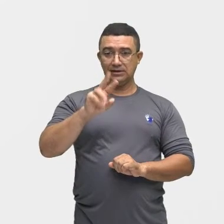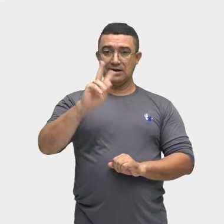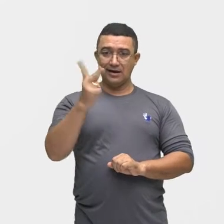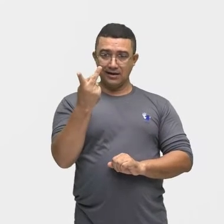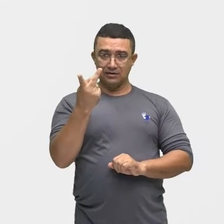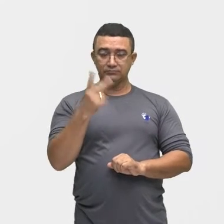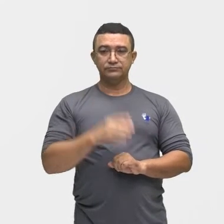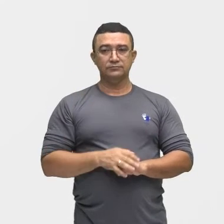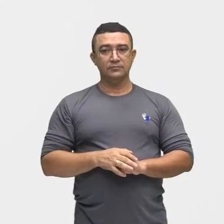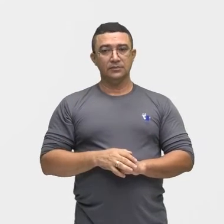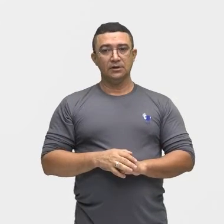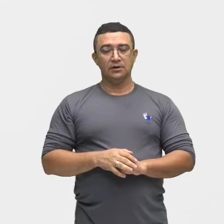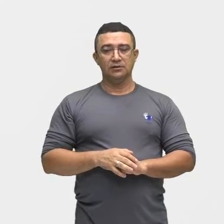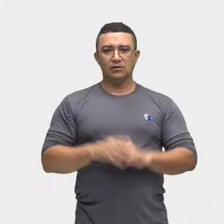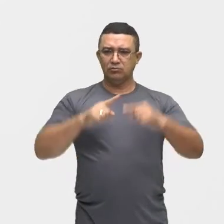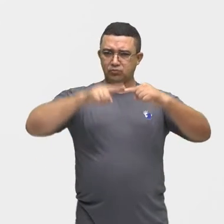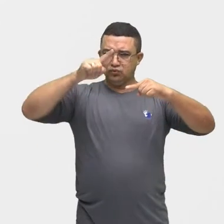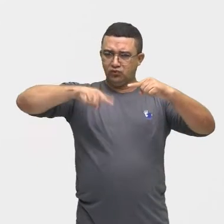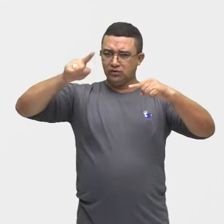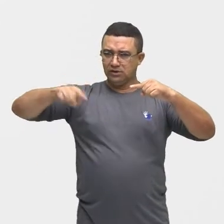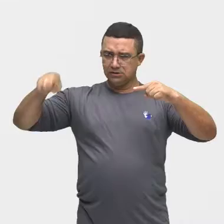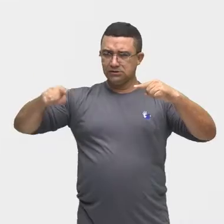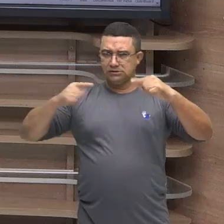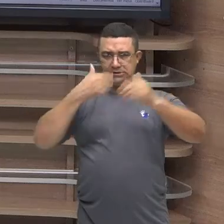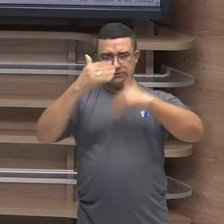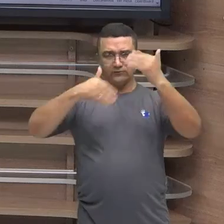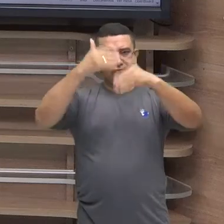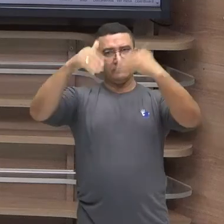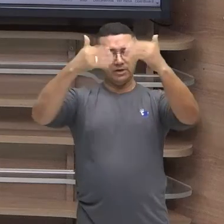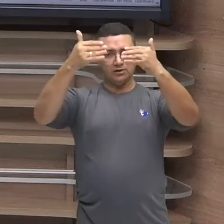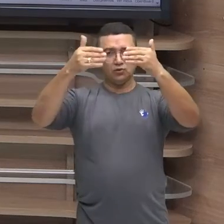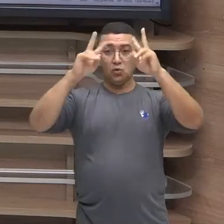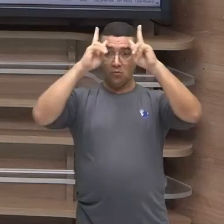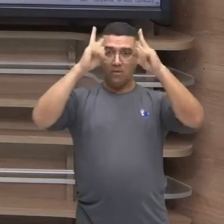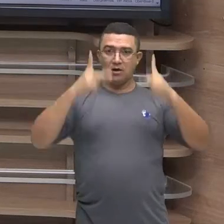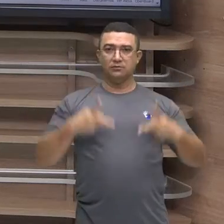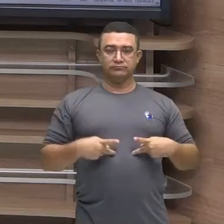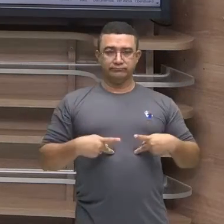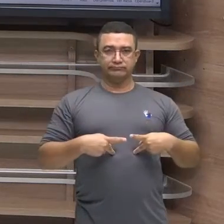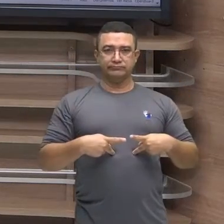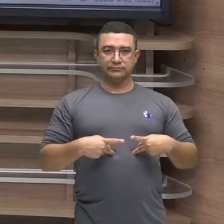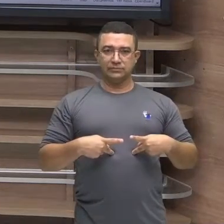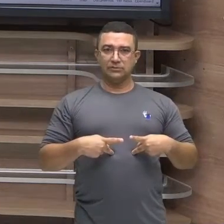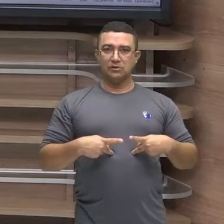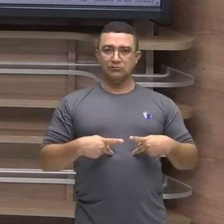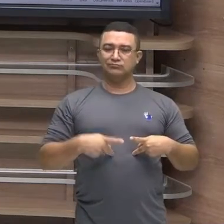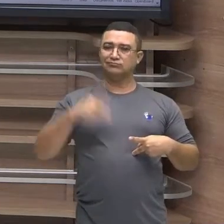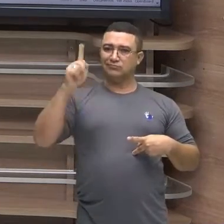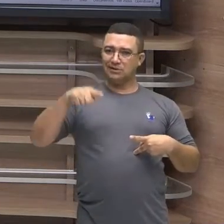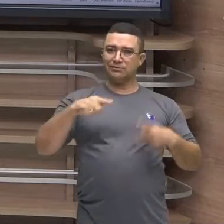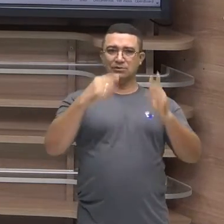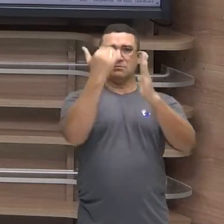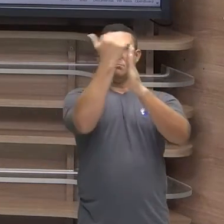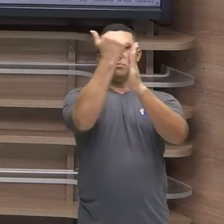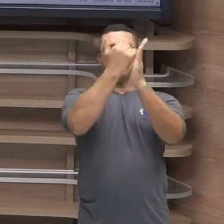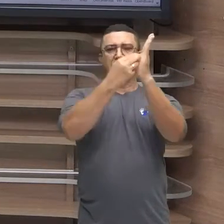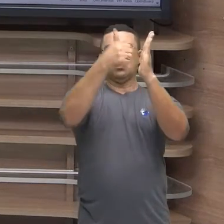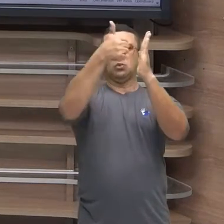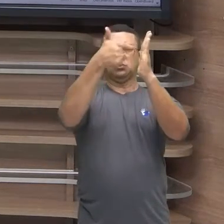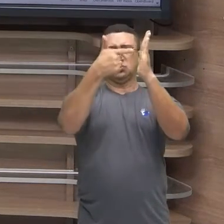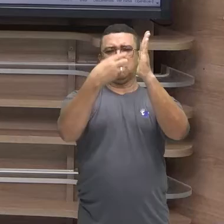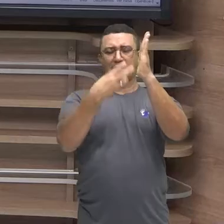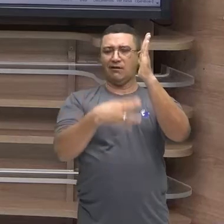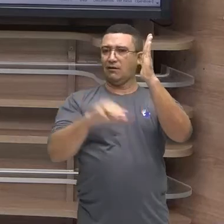vimos que o IDH, a posição que eles ocupam no ranking, esses 9 estados, são posições baixíssimas,